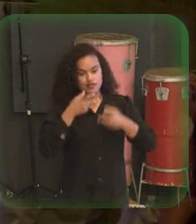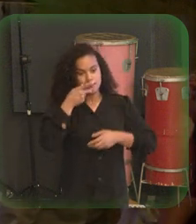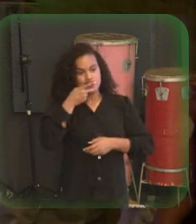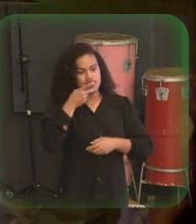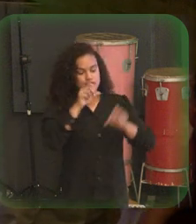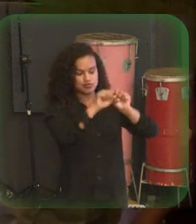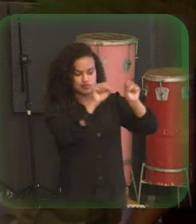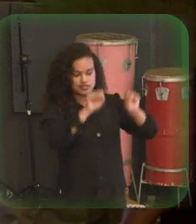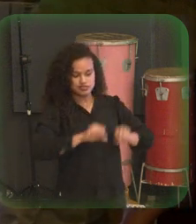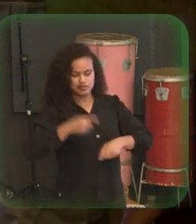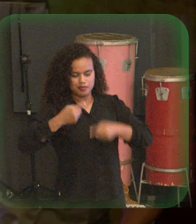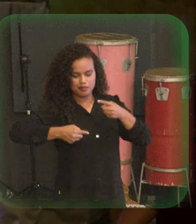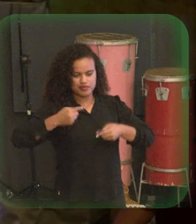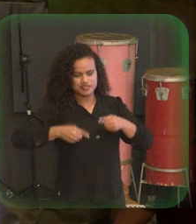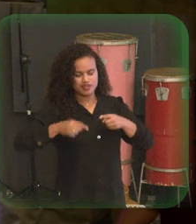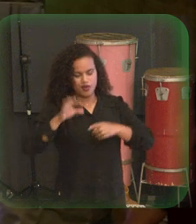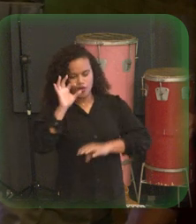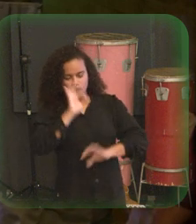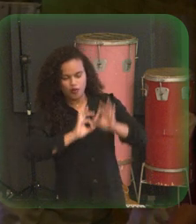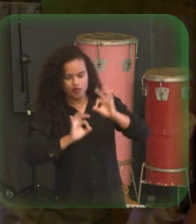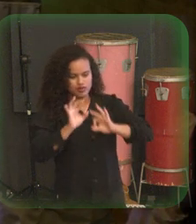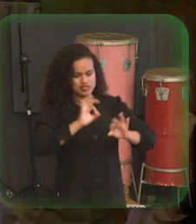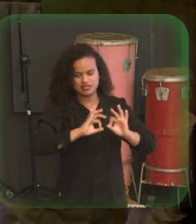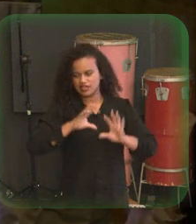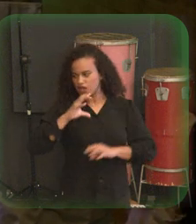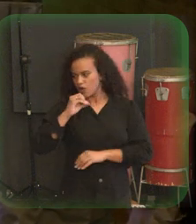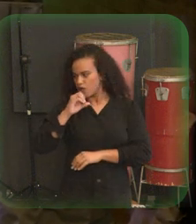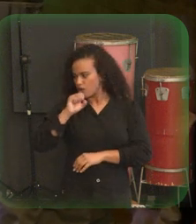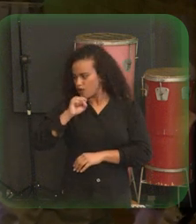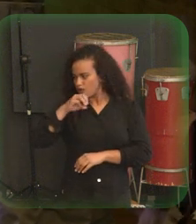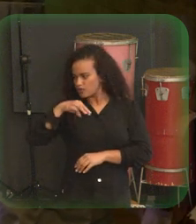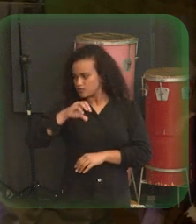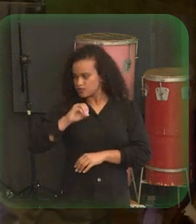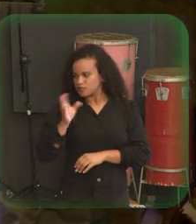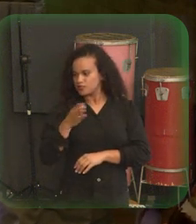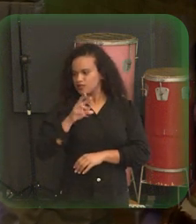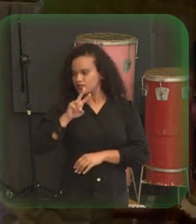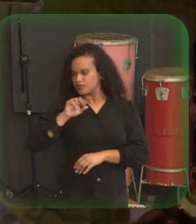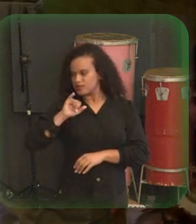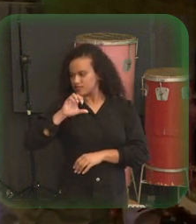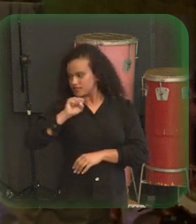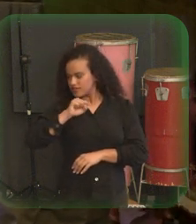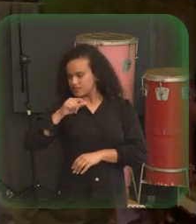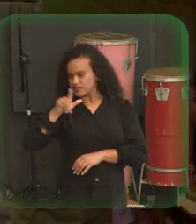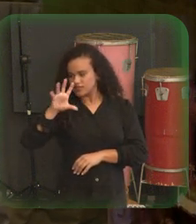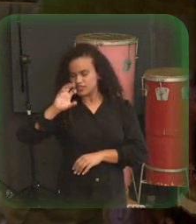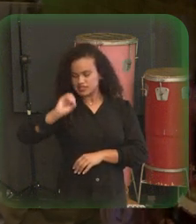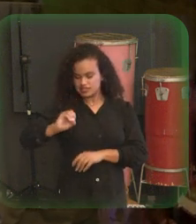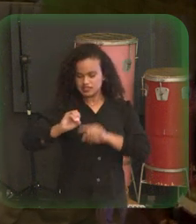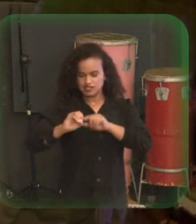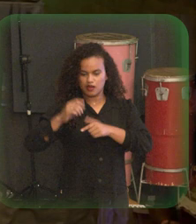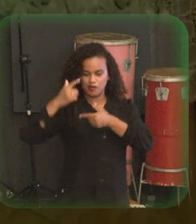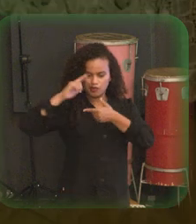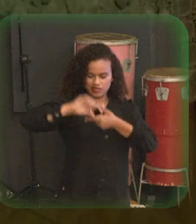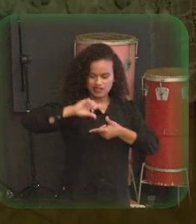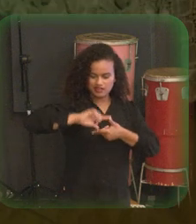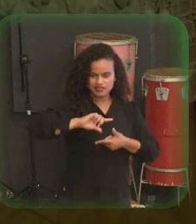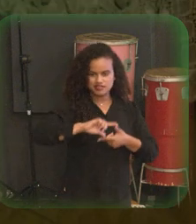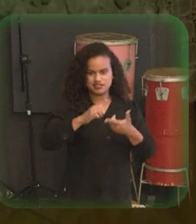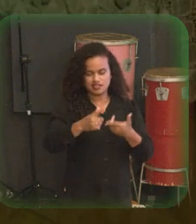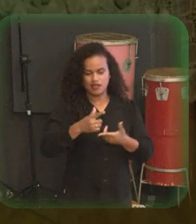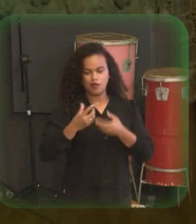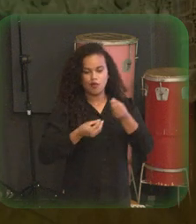as senhoras e os senhores sabem, é organizado a partir de cosmovisões, a partir de tradições, a partir de formas de existir e de